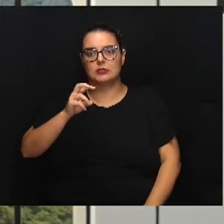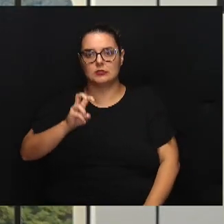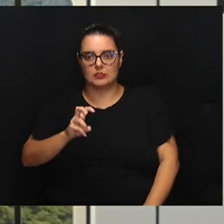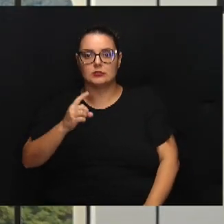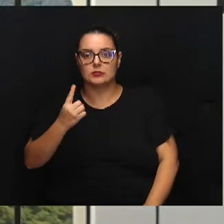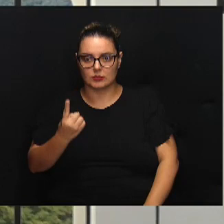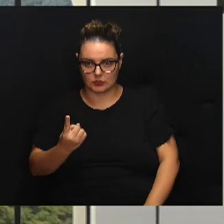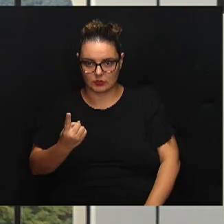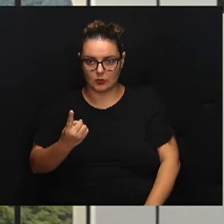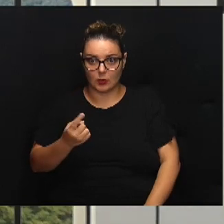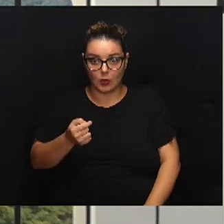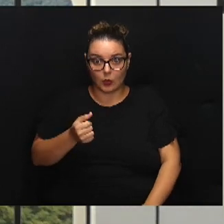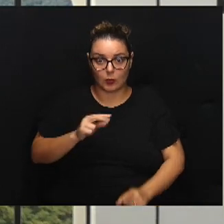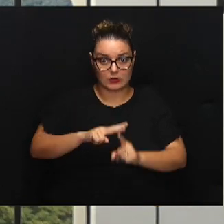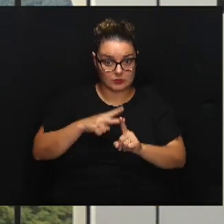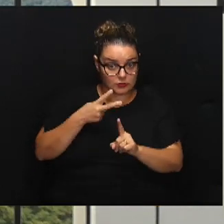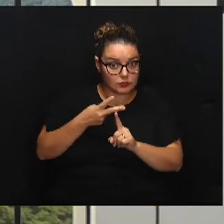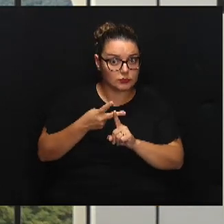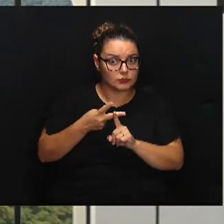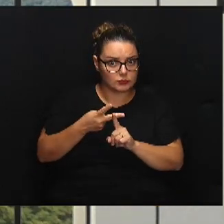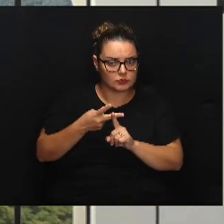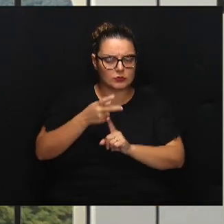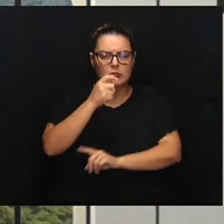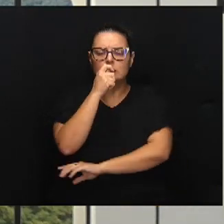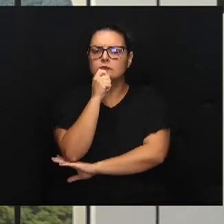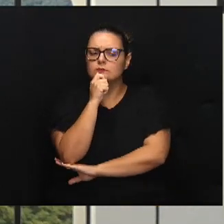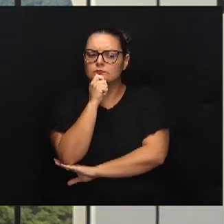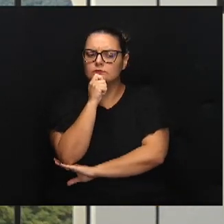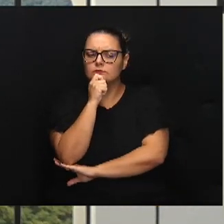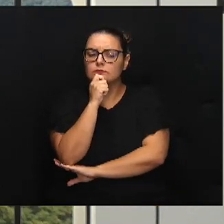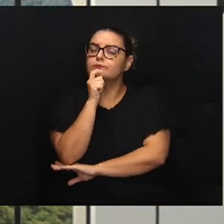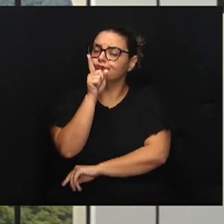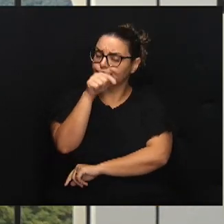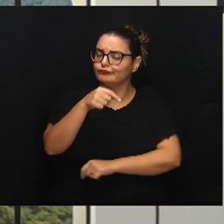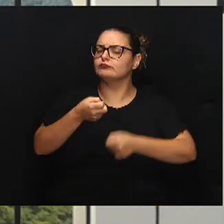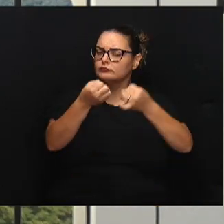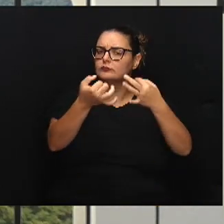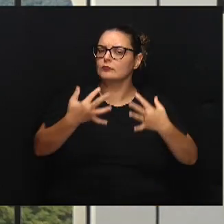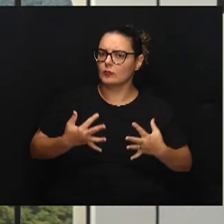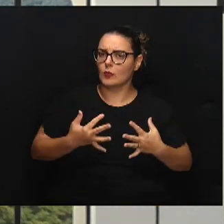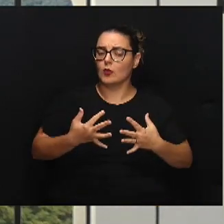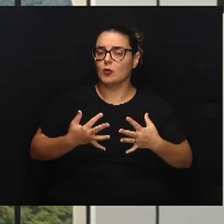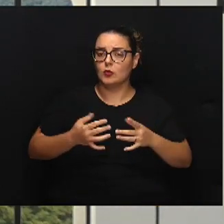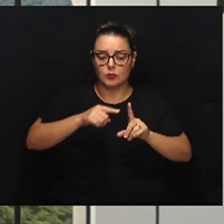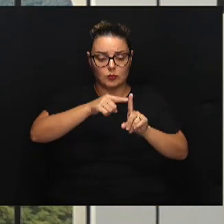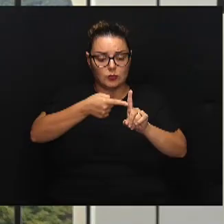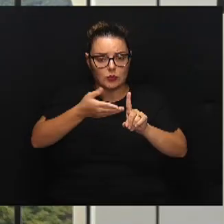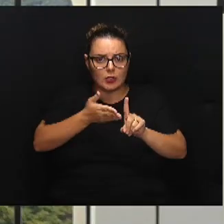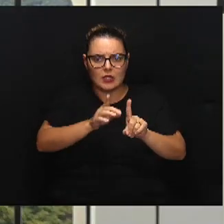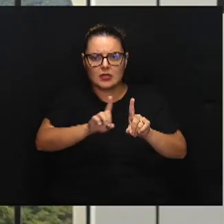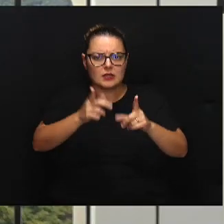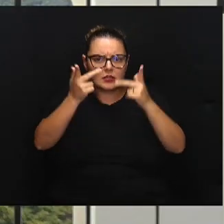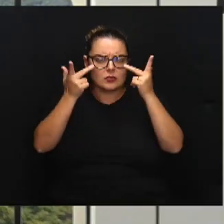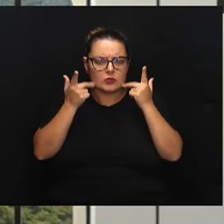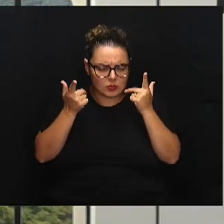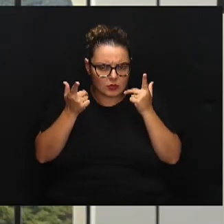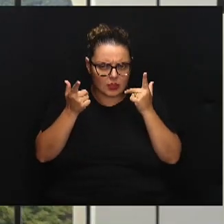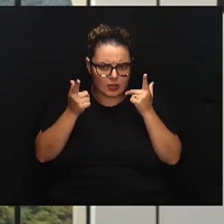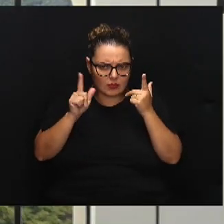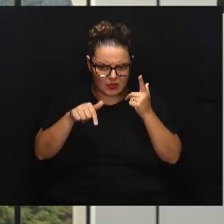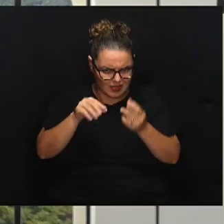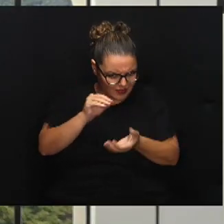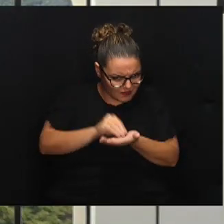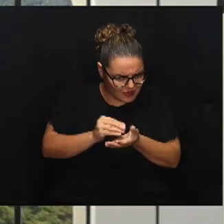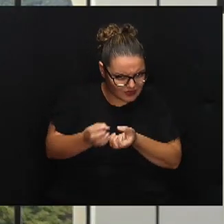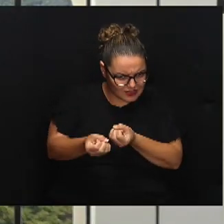7.351, quase o dobro. O que explica o alto número de partos não naturais? É